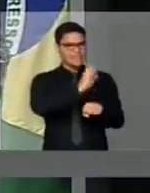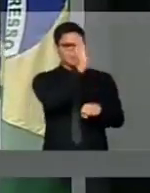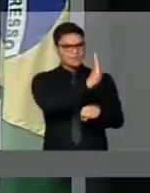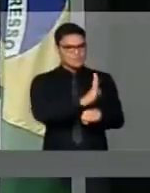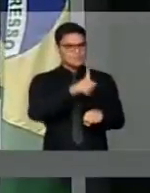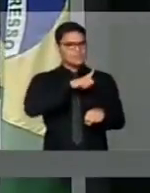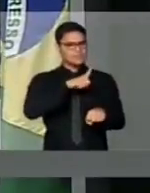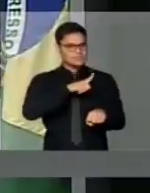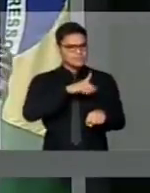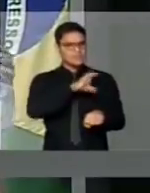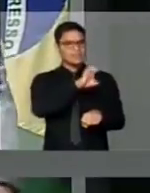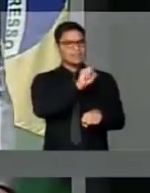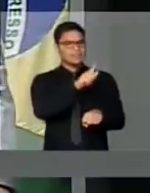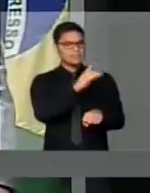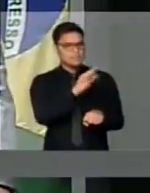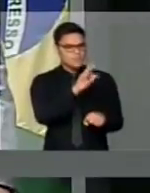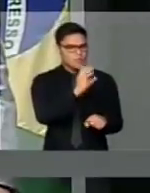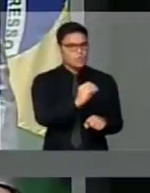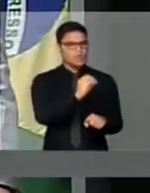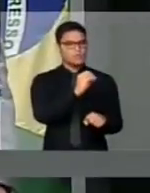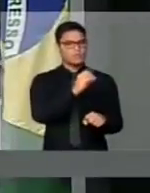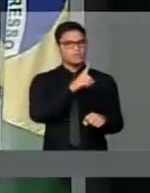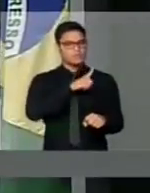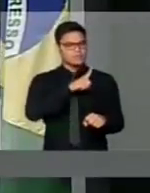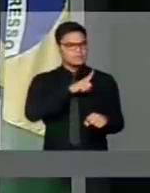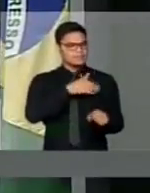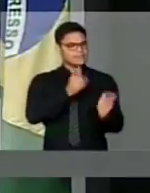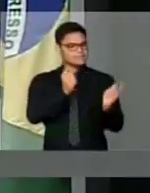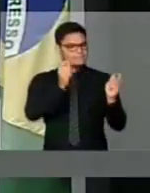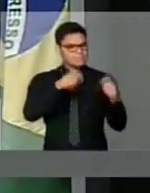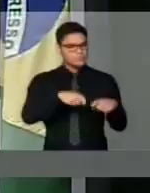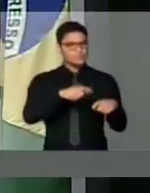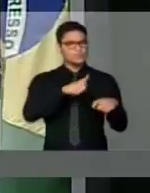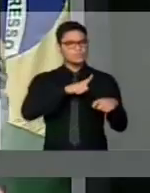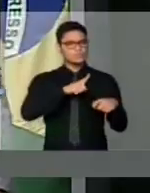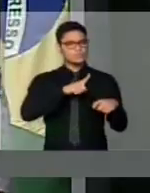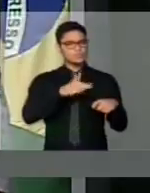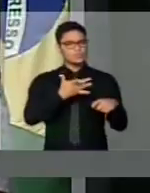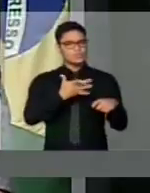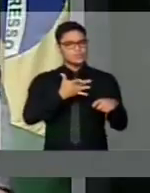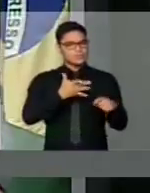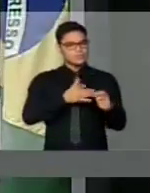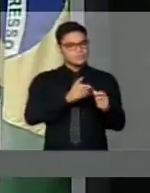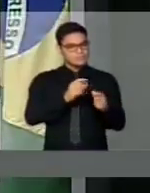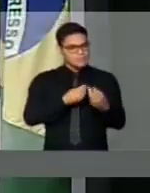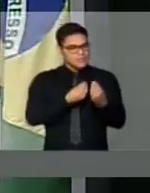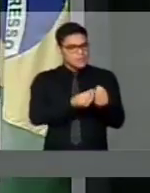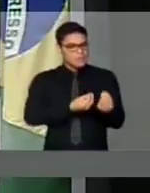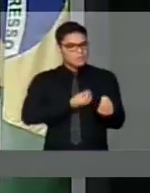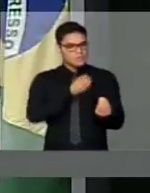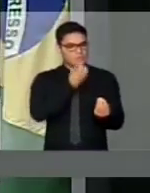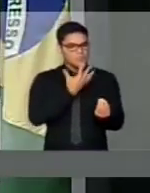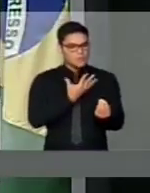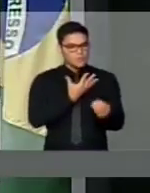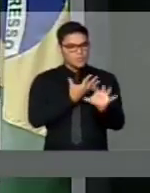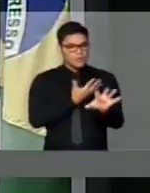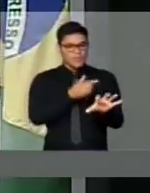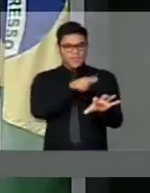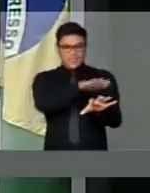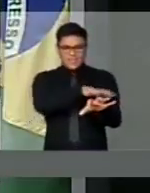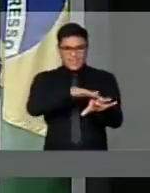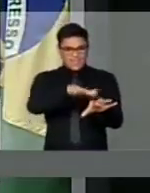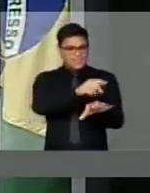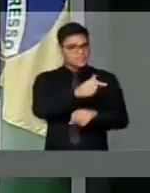de saneamento básico, que têm coleta de esgoto, que têm condições sanitárias e adequadas para a população, eles não estão vivendo